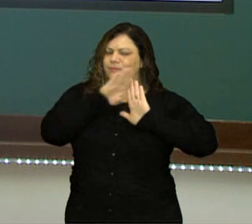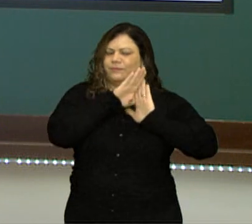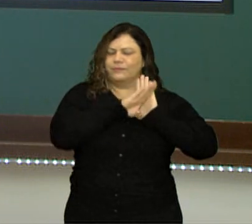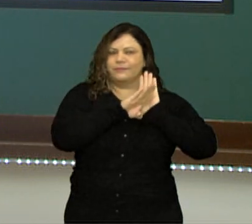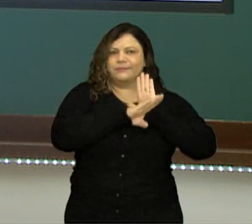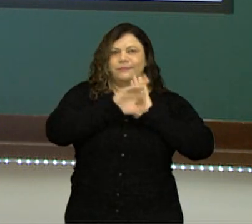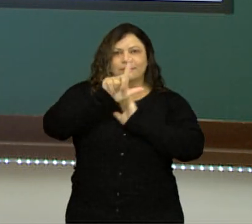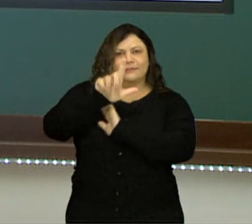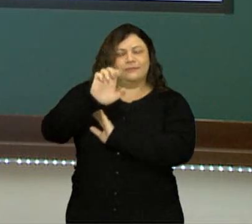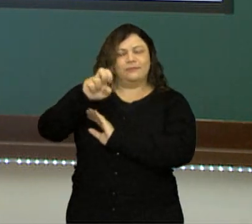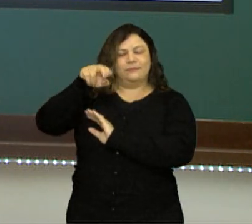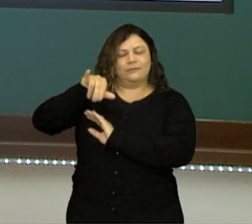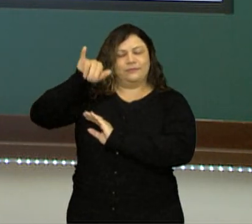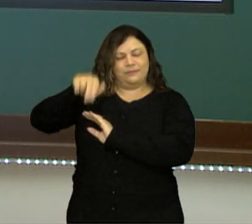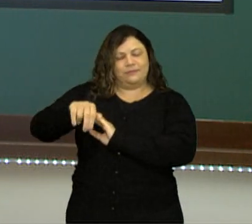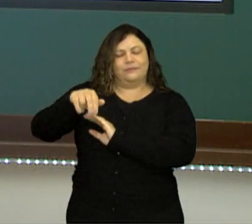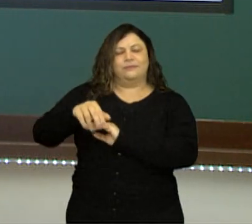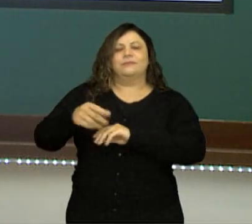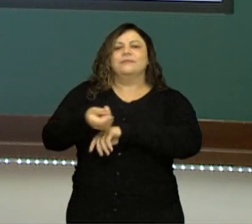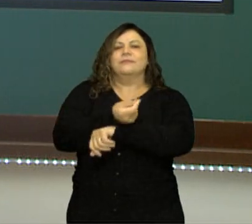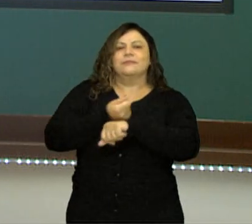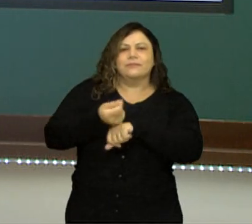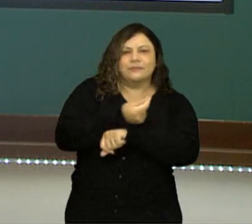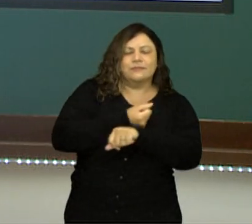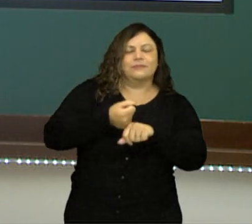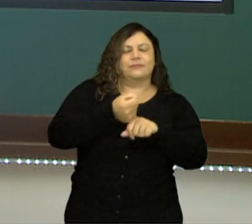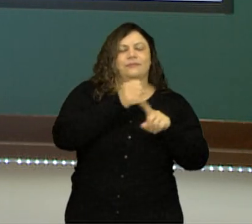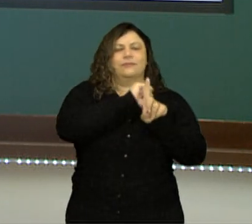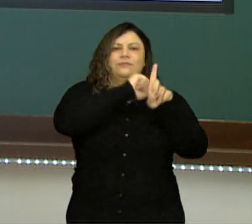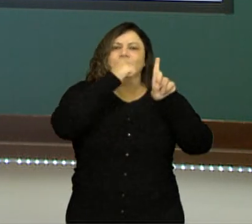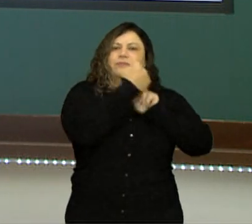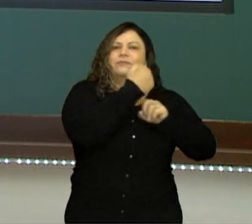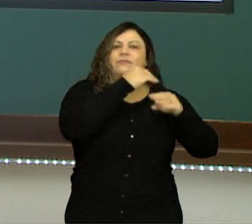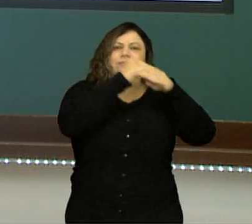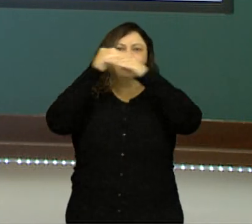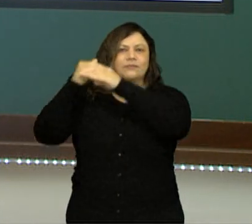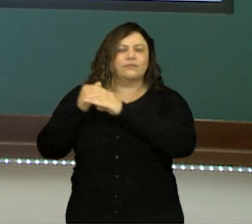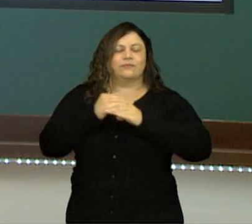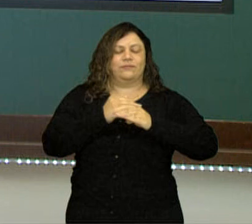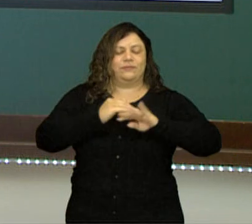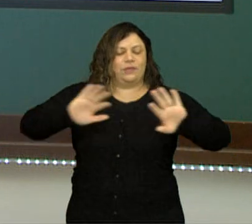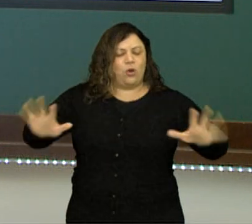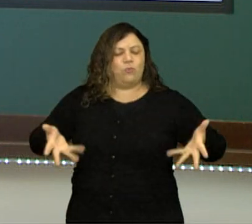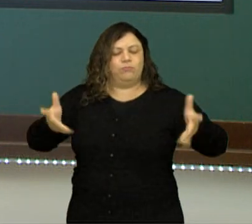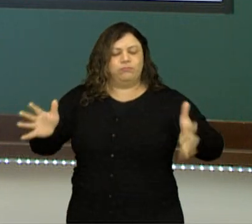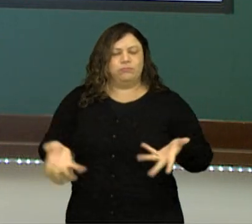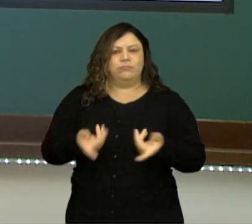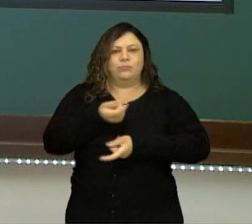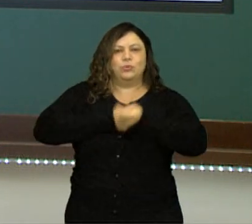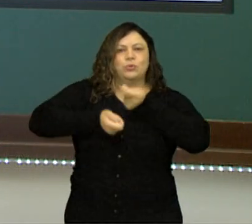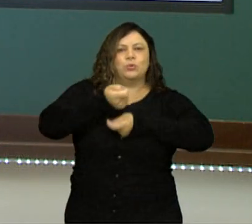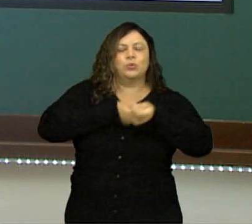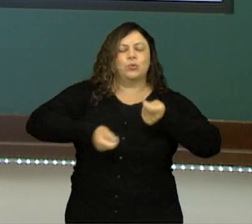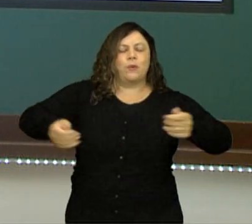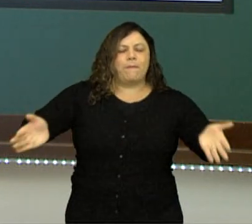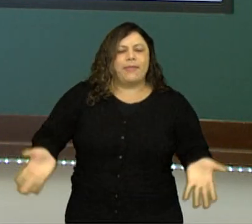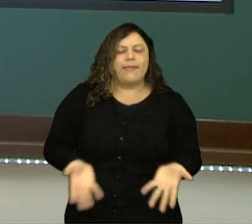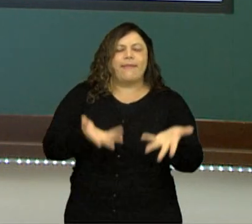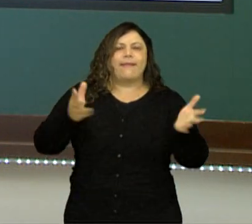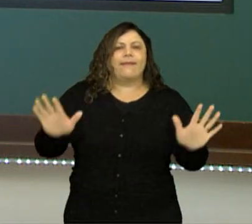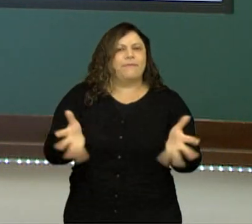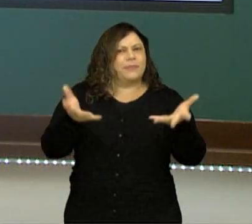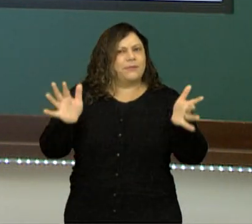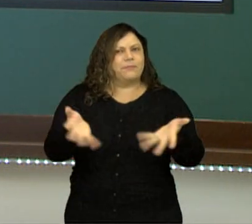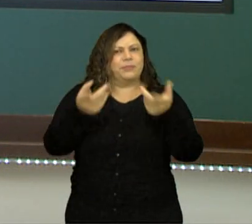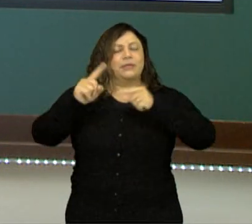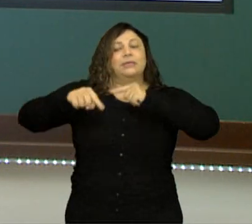combinavam práticas capitalistas e socialistas, e a ideia era recuperar a economia da Rússia logo depois da Guerra Civil,